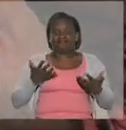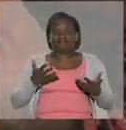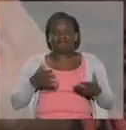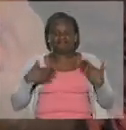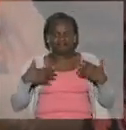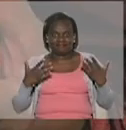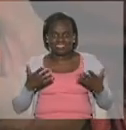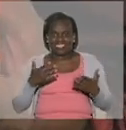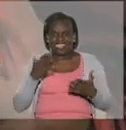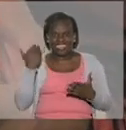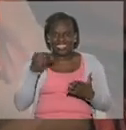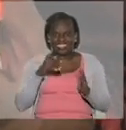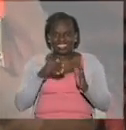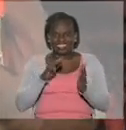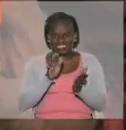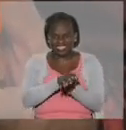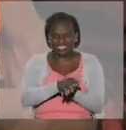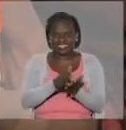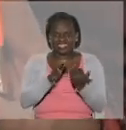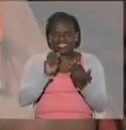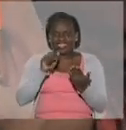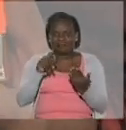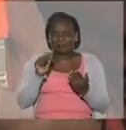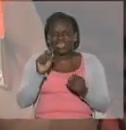toda, essa estética. A capa era azul, né?